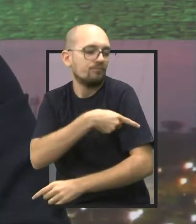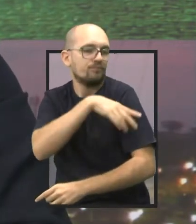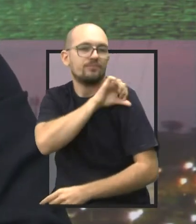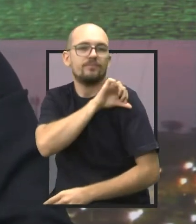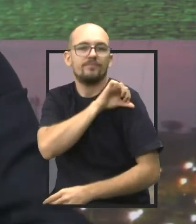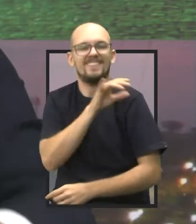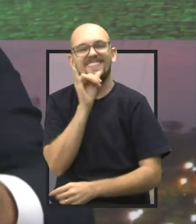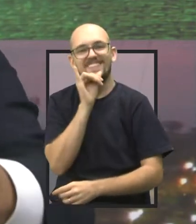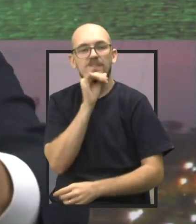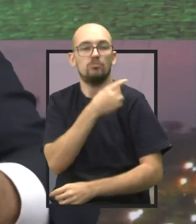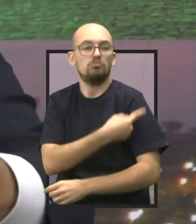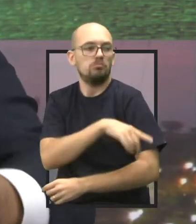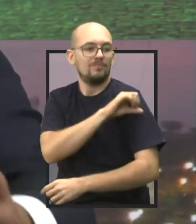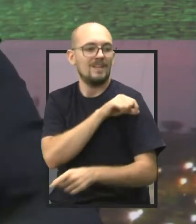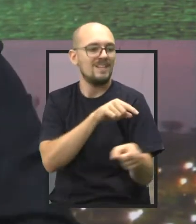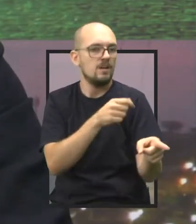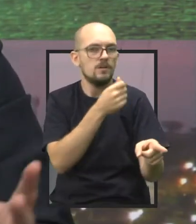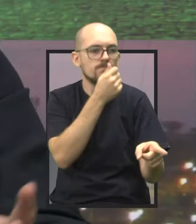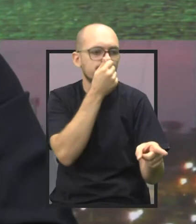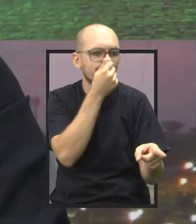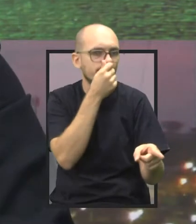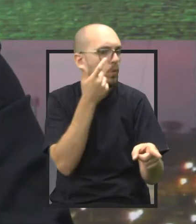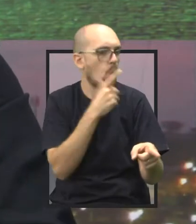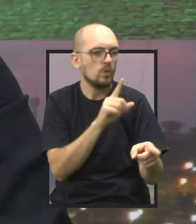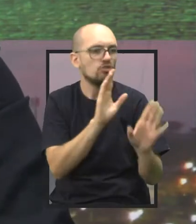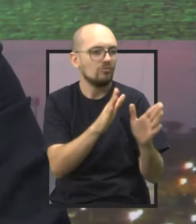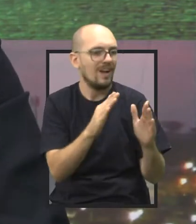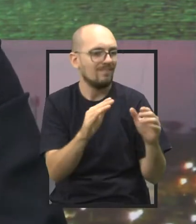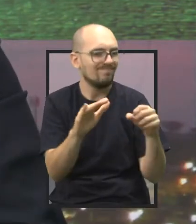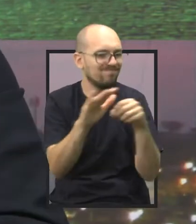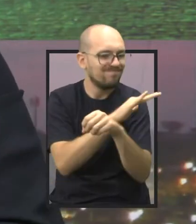consigo colocar mais porque ali está super lotado,